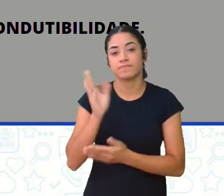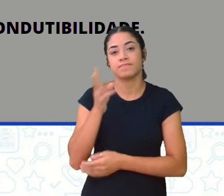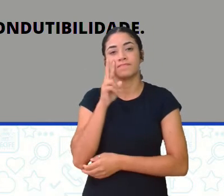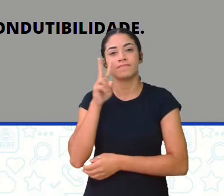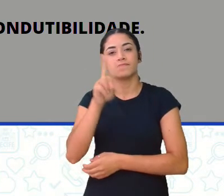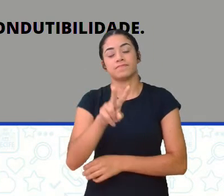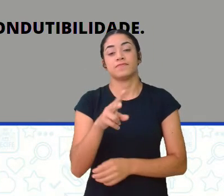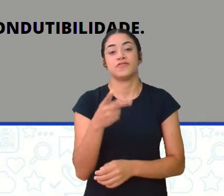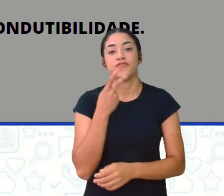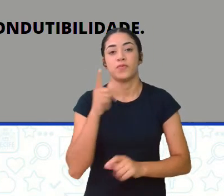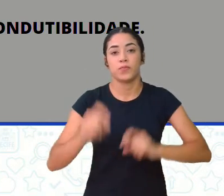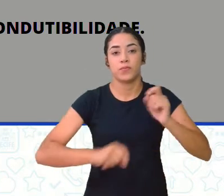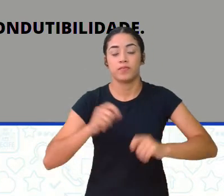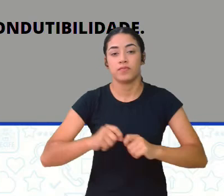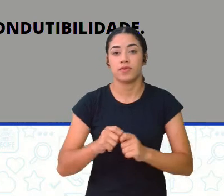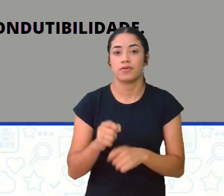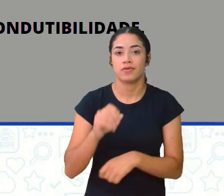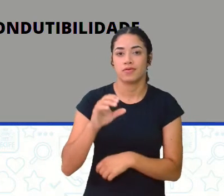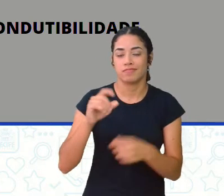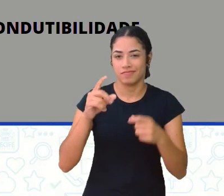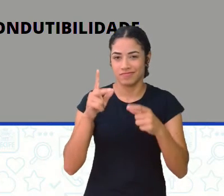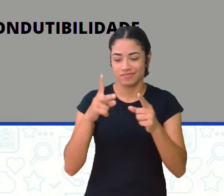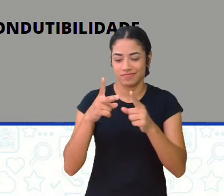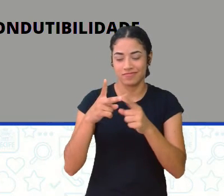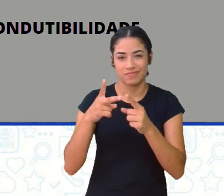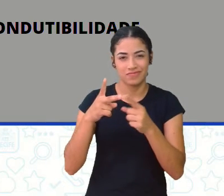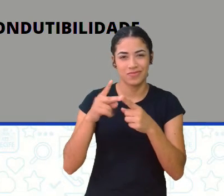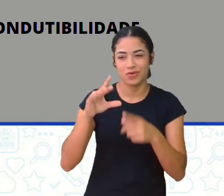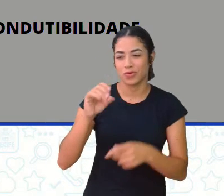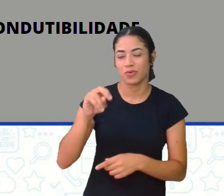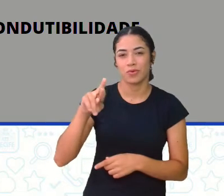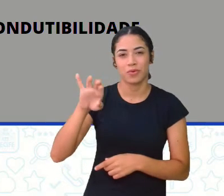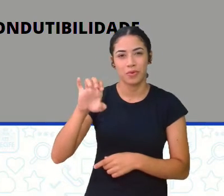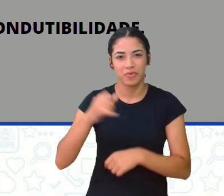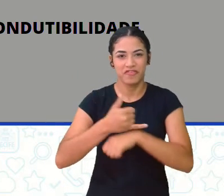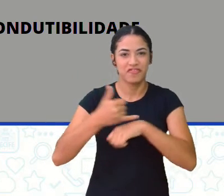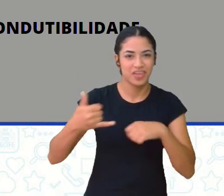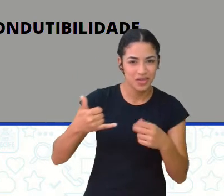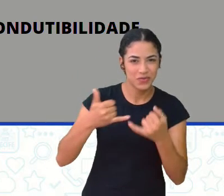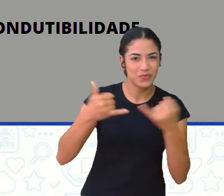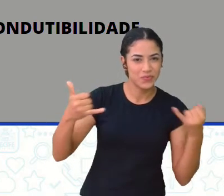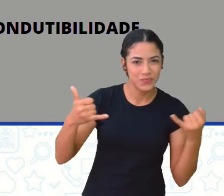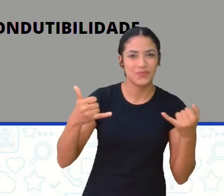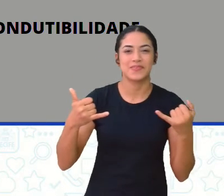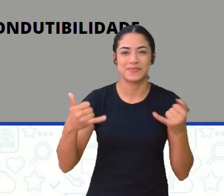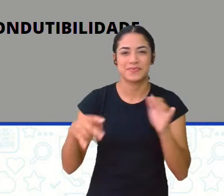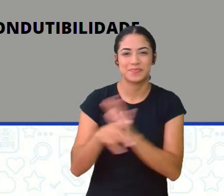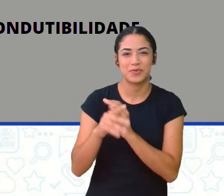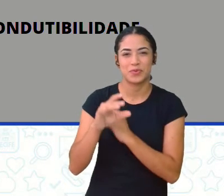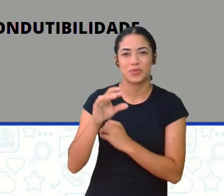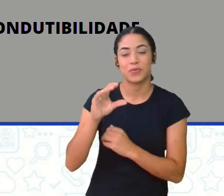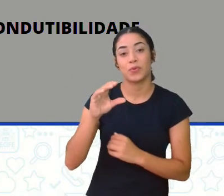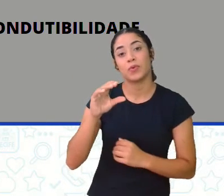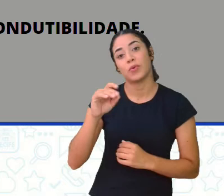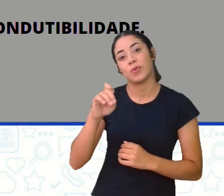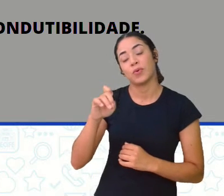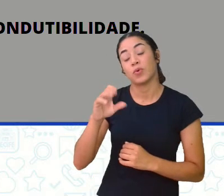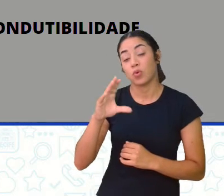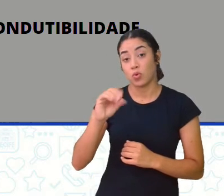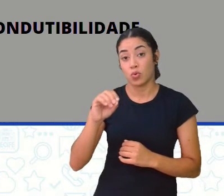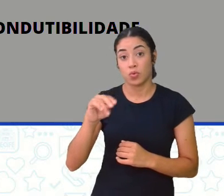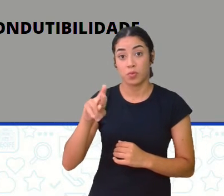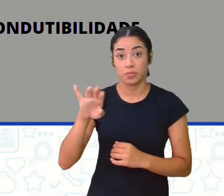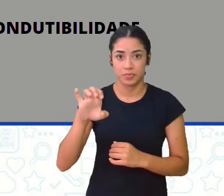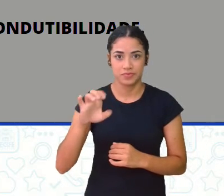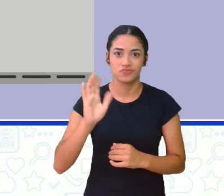visto falar na questão do cobre, né? O fio de cobre, o fio de cobre. Então, faz parte até do nosso